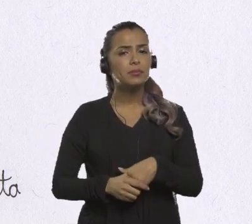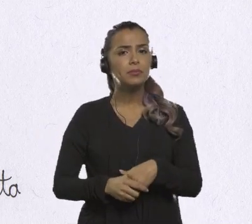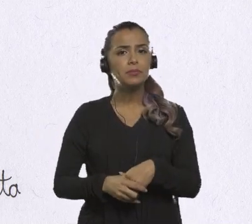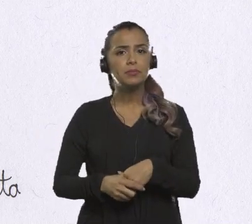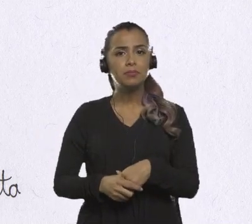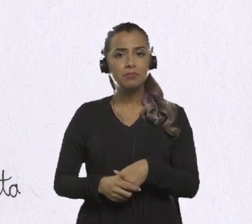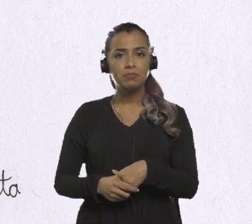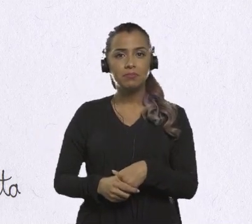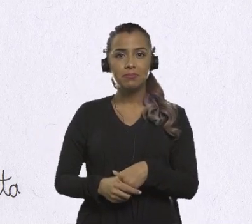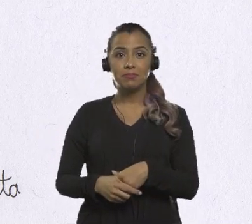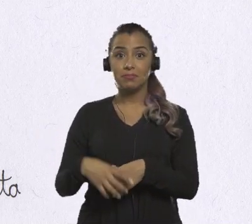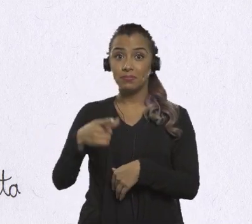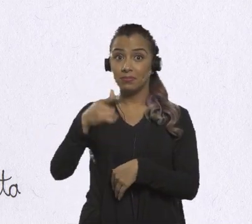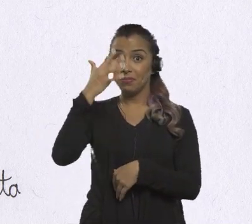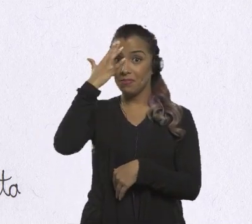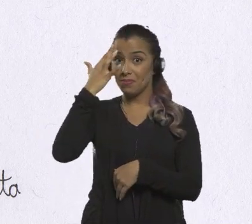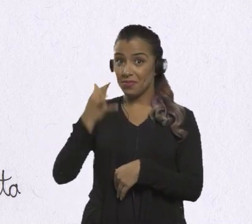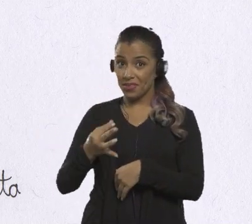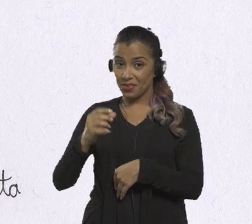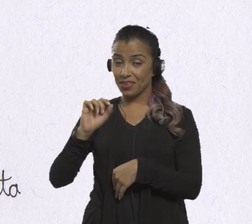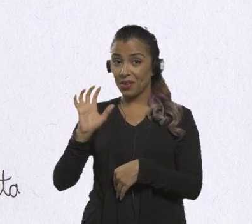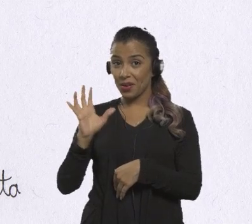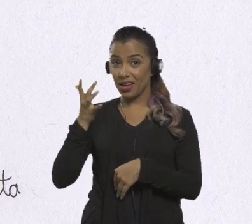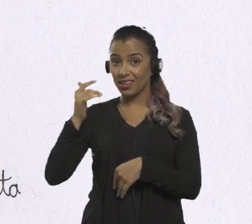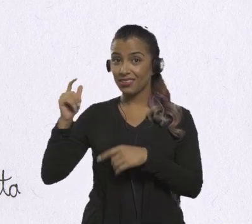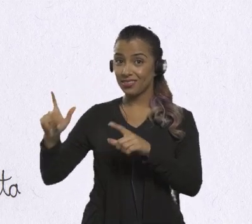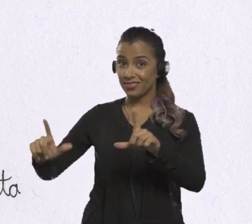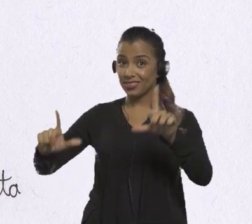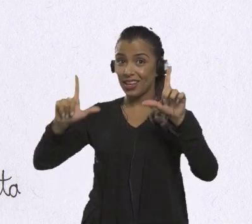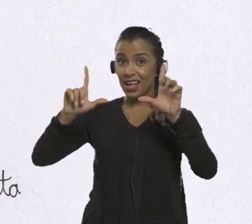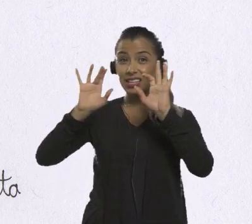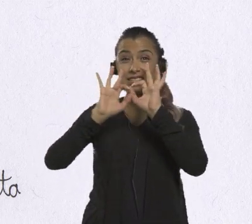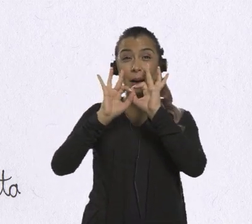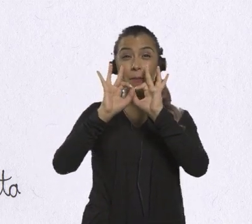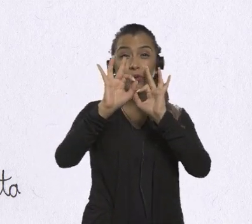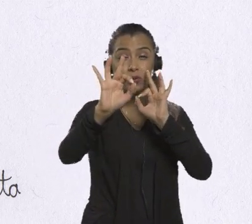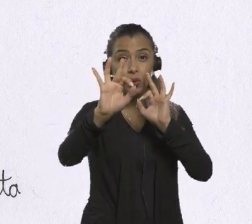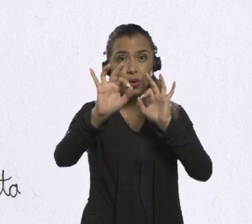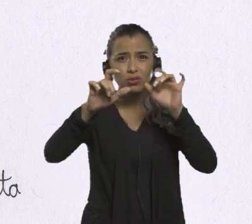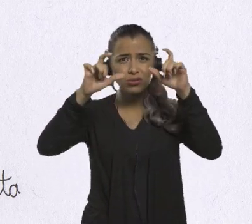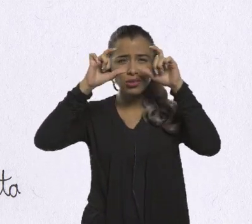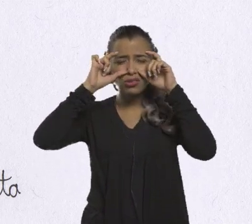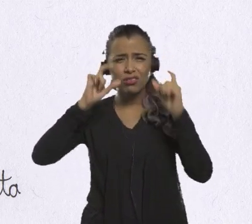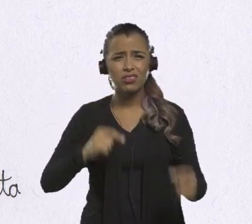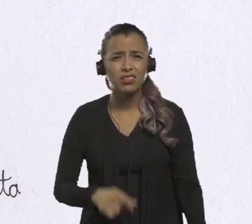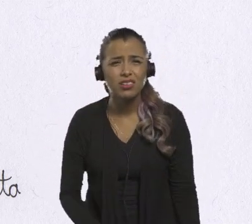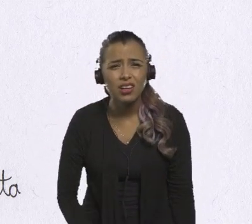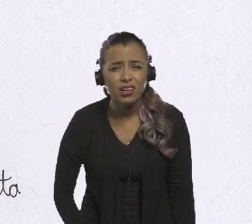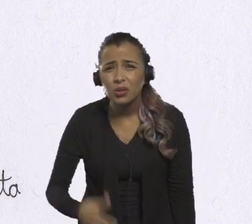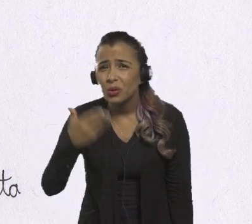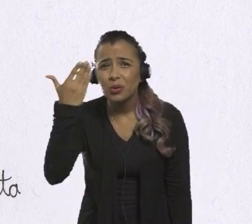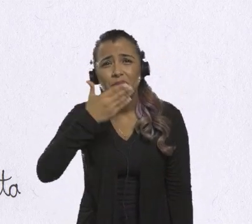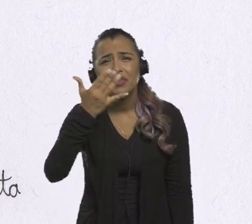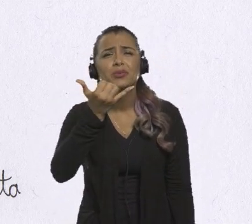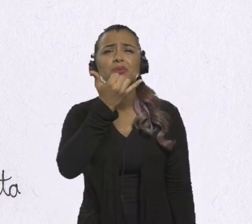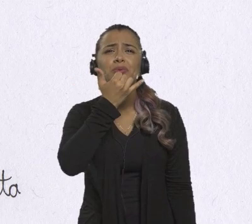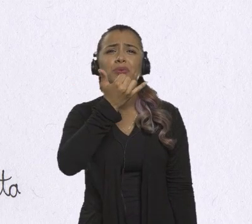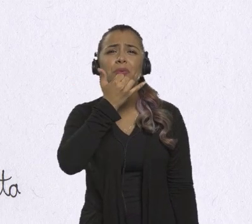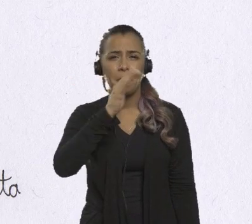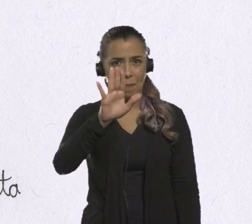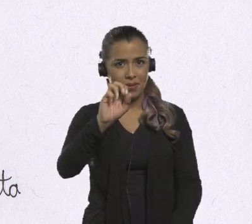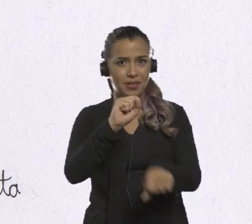Pra vocês entenderem o que tá acontecendo, a tela que tá aparecendo o desenho tá muito longe. Eu tô de óculos, mas eu não consigo ler. Desculpa,